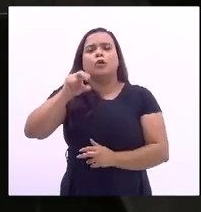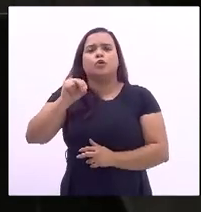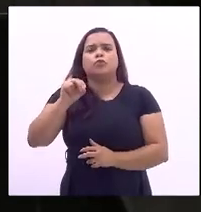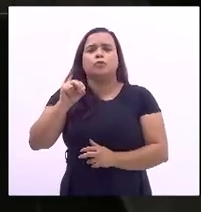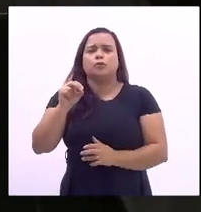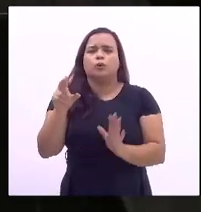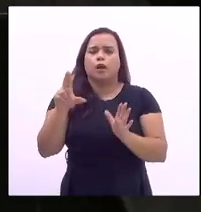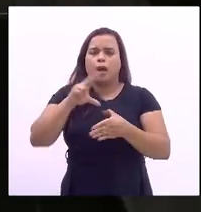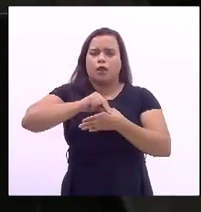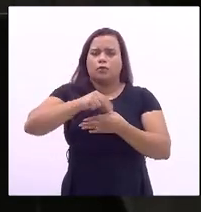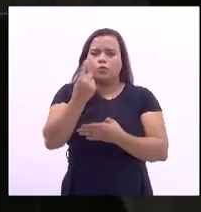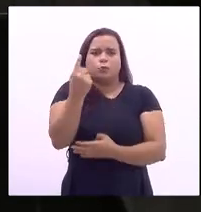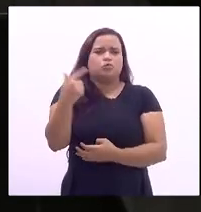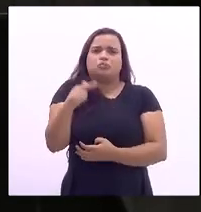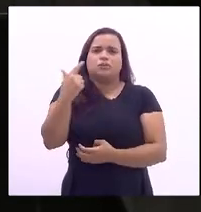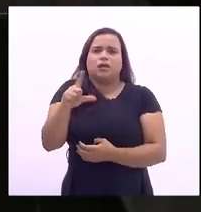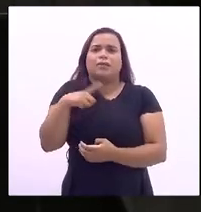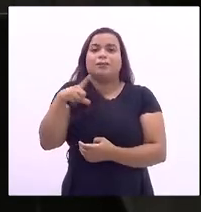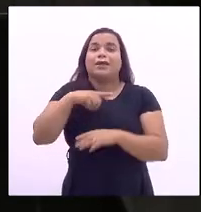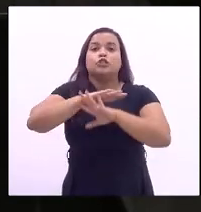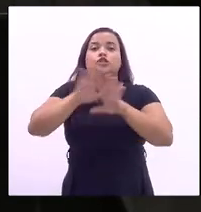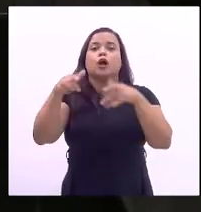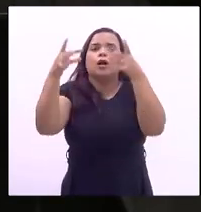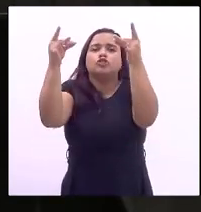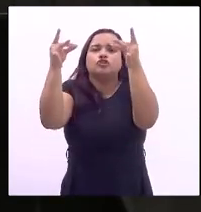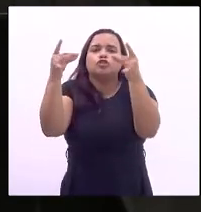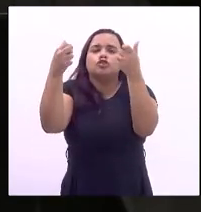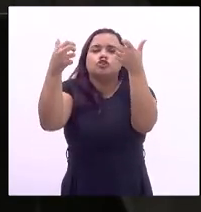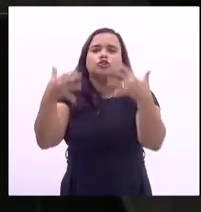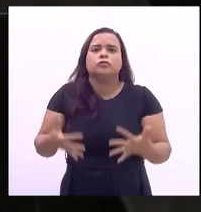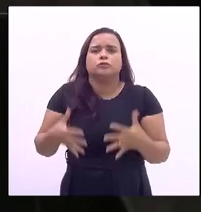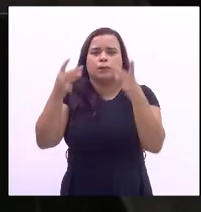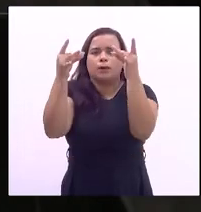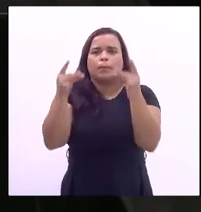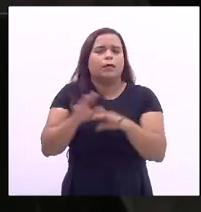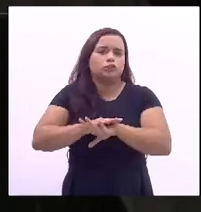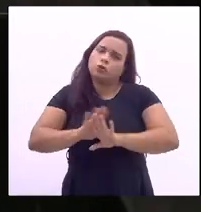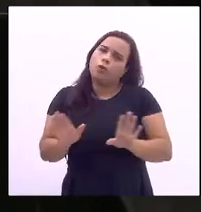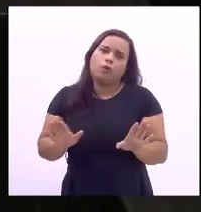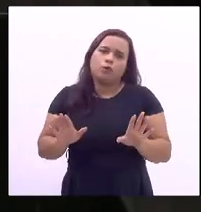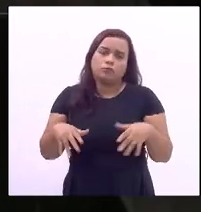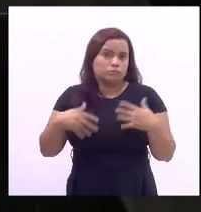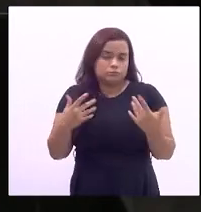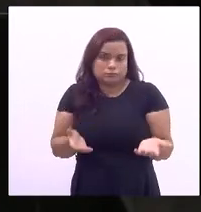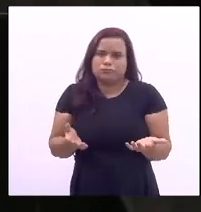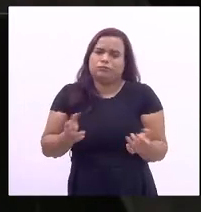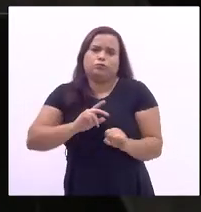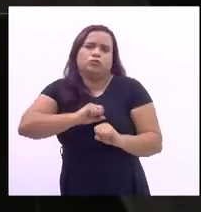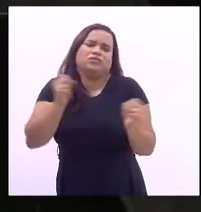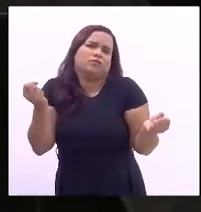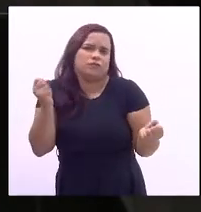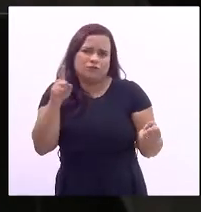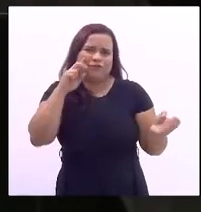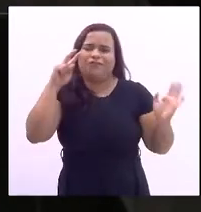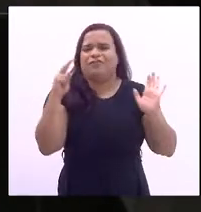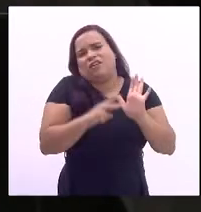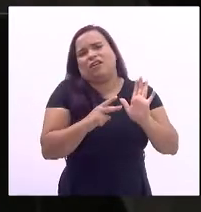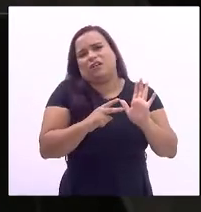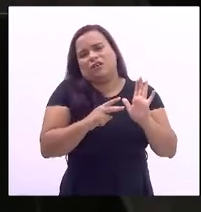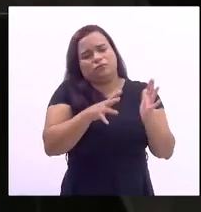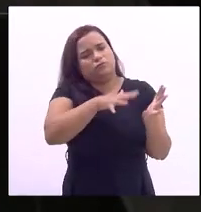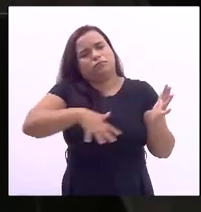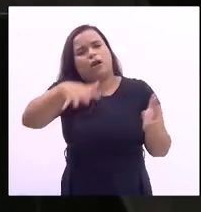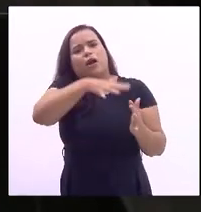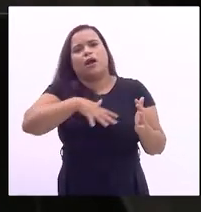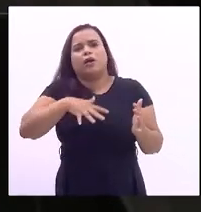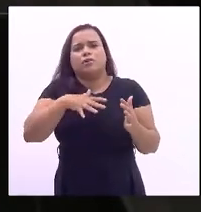apenas uma descrição o memorial descritivo e é impossível você visualizar